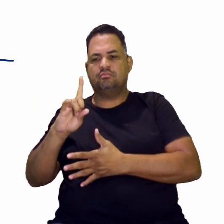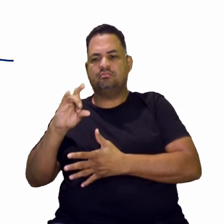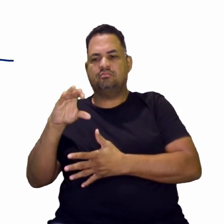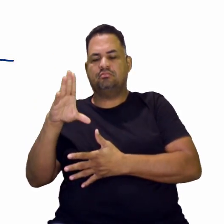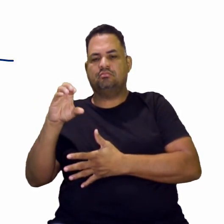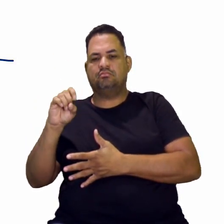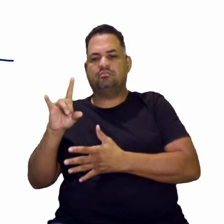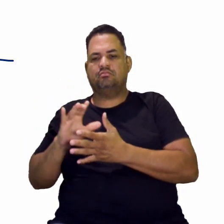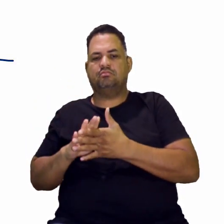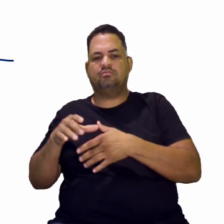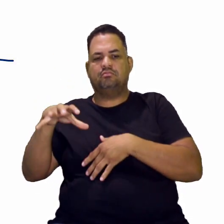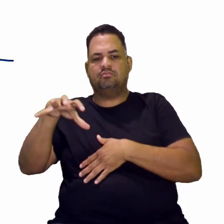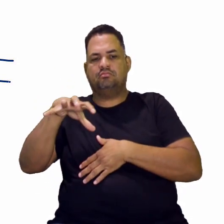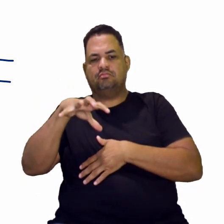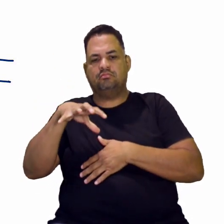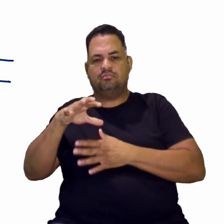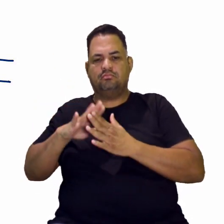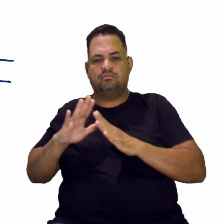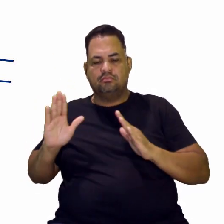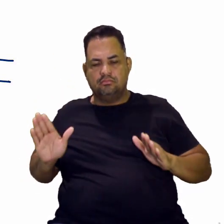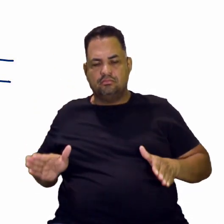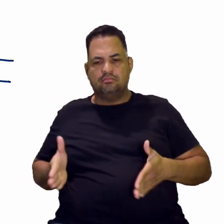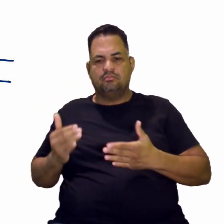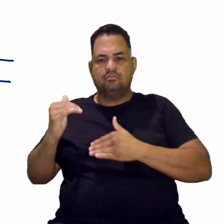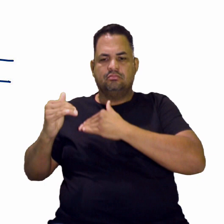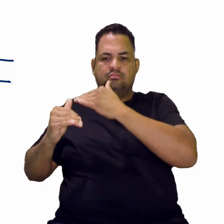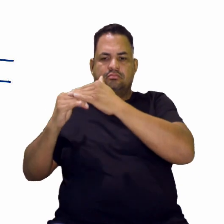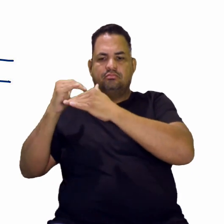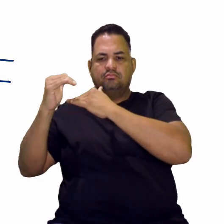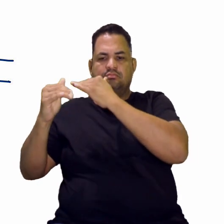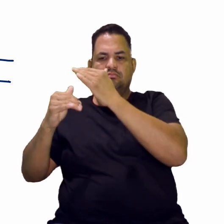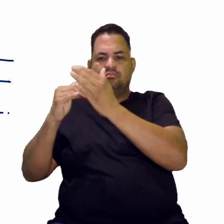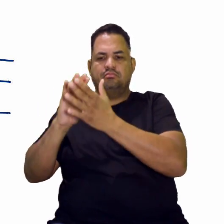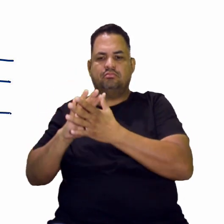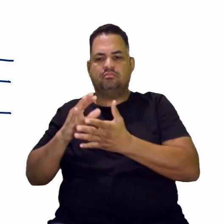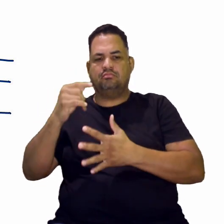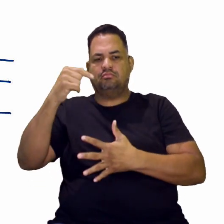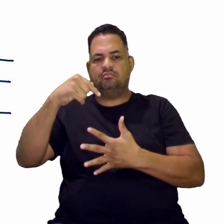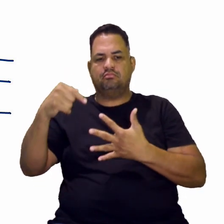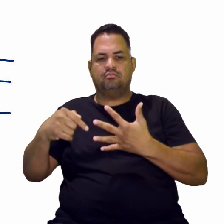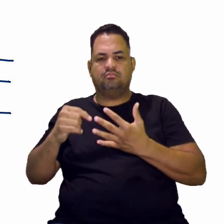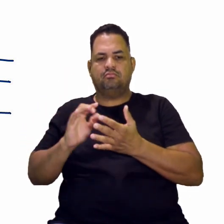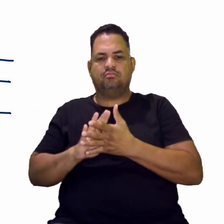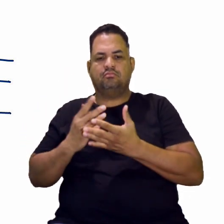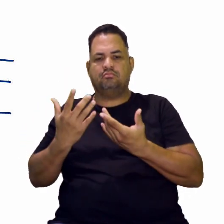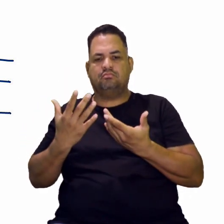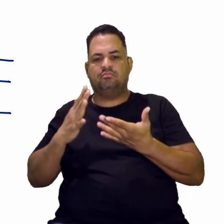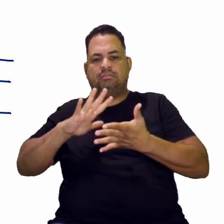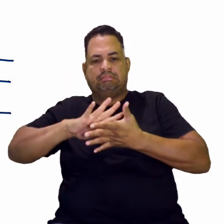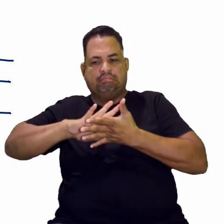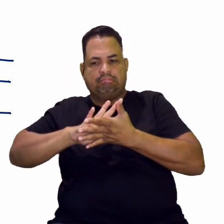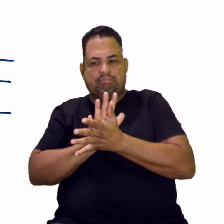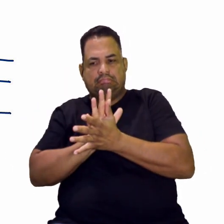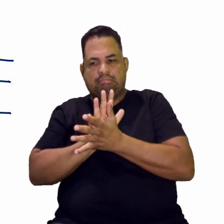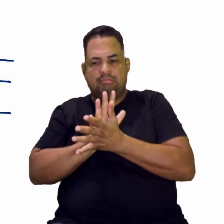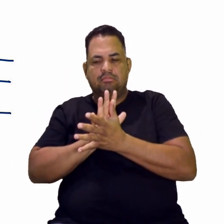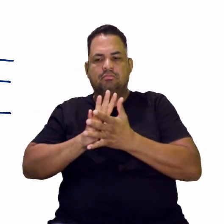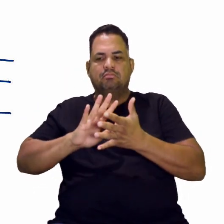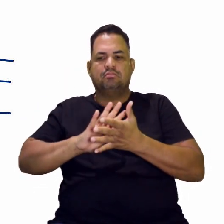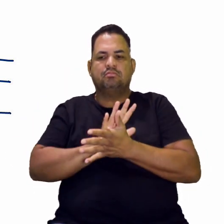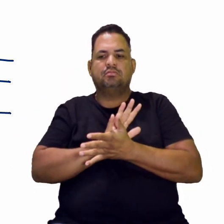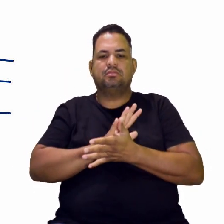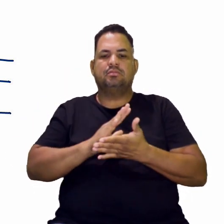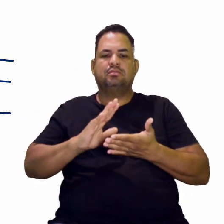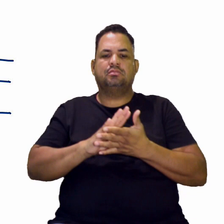em zoológico, em lugares para promover o desenvolvimento de uma espécie que esteja ameaçada de extinção,